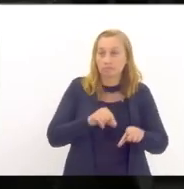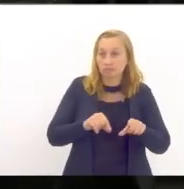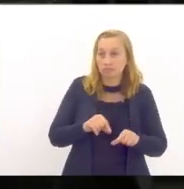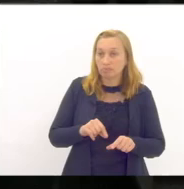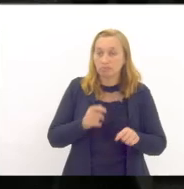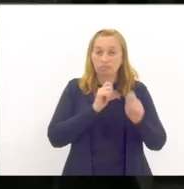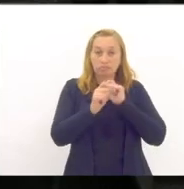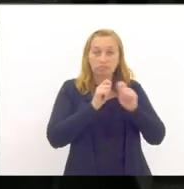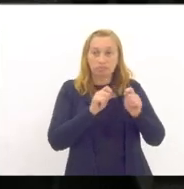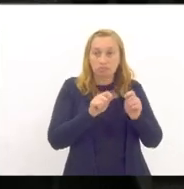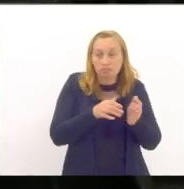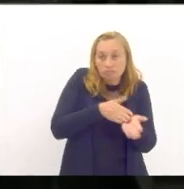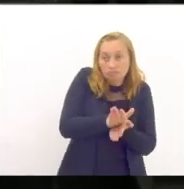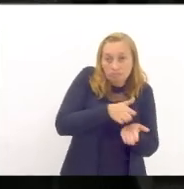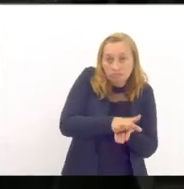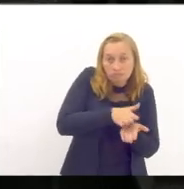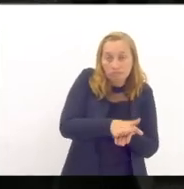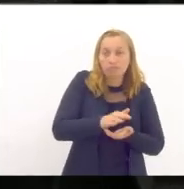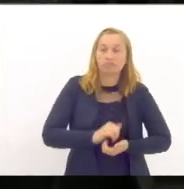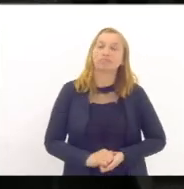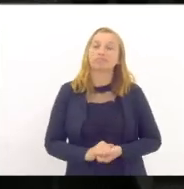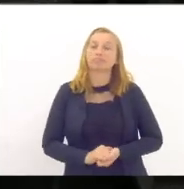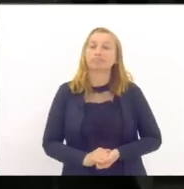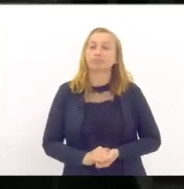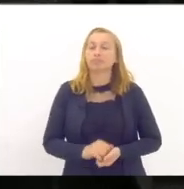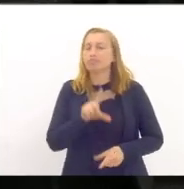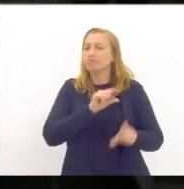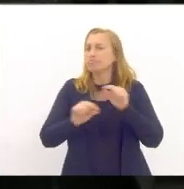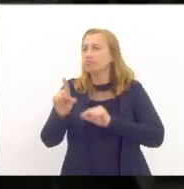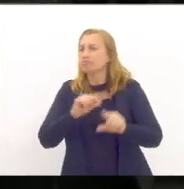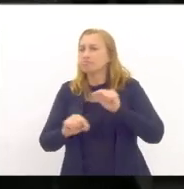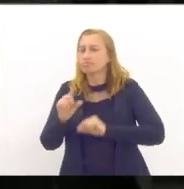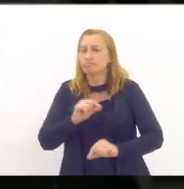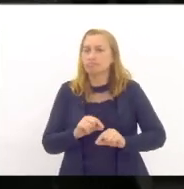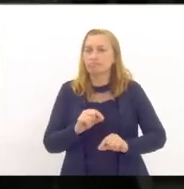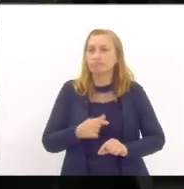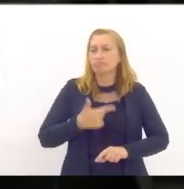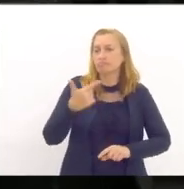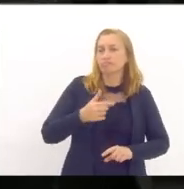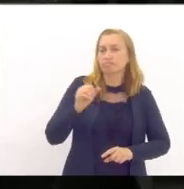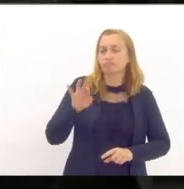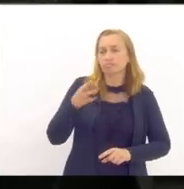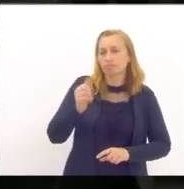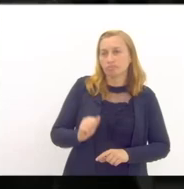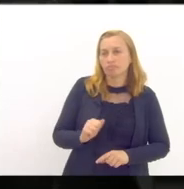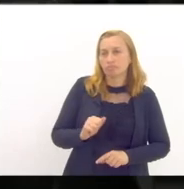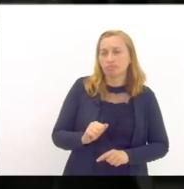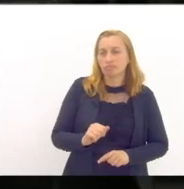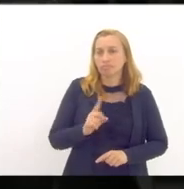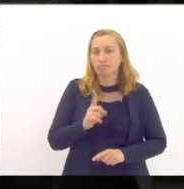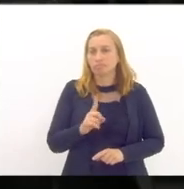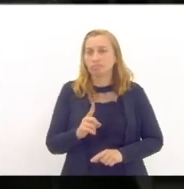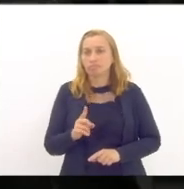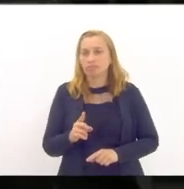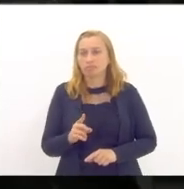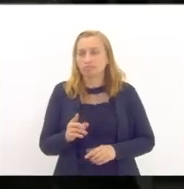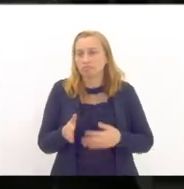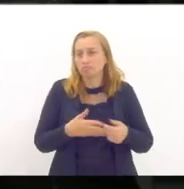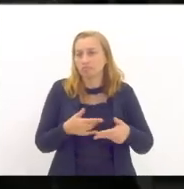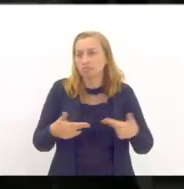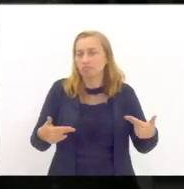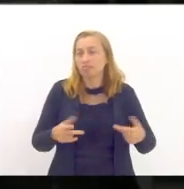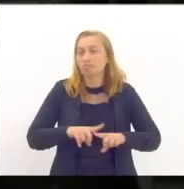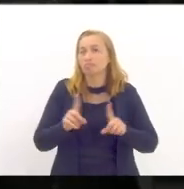os jornais imprimirem, fecha aspas. Essas escolhas, segundo a socióloga estadunidense Guy Tushman, não são aleatórias.